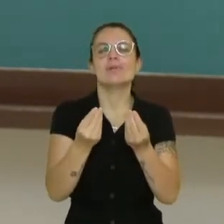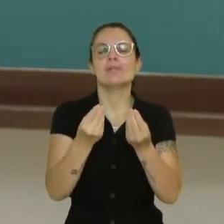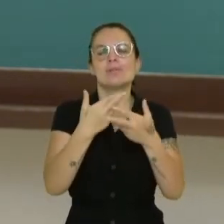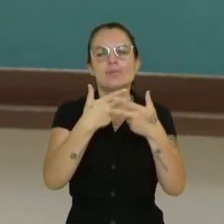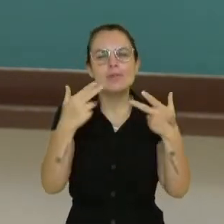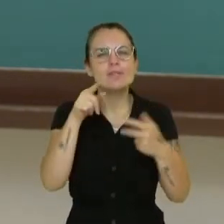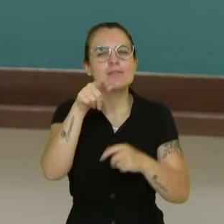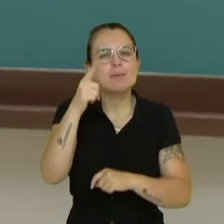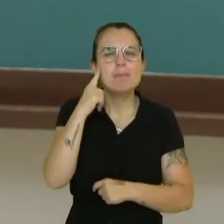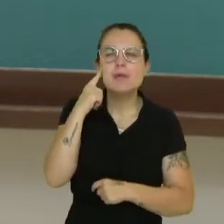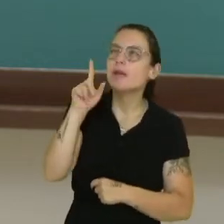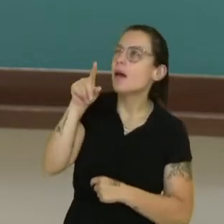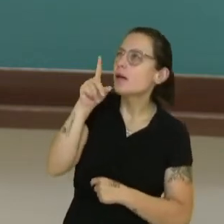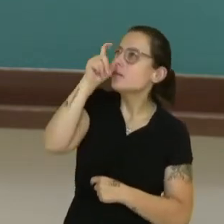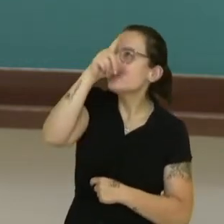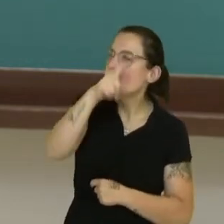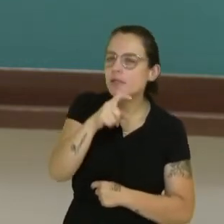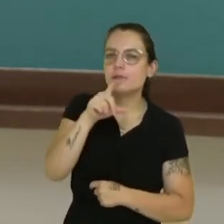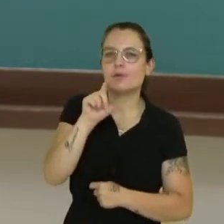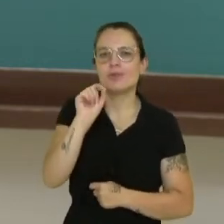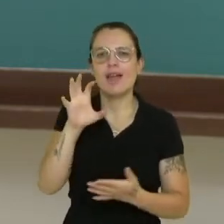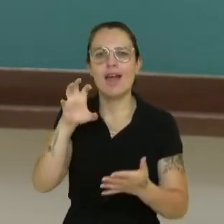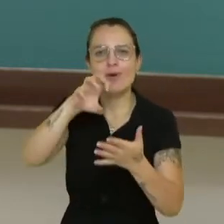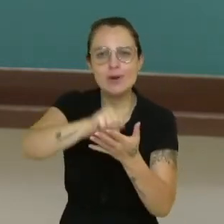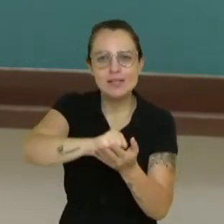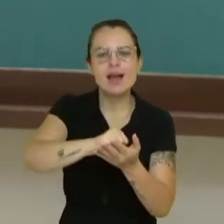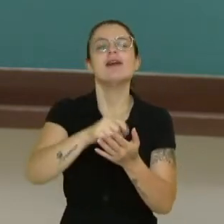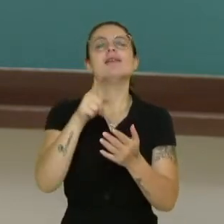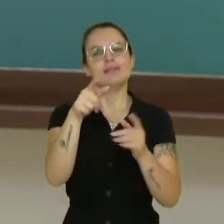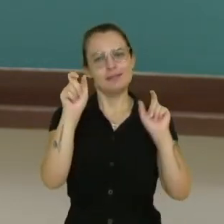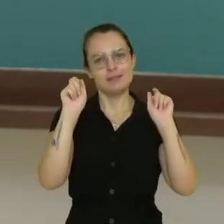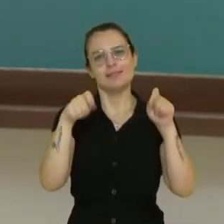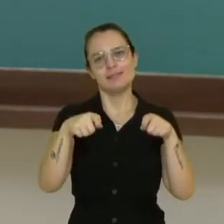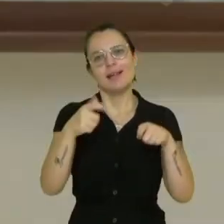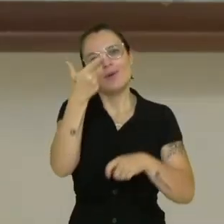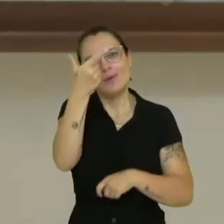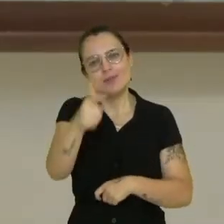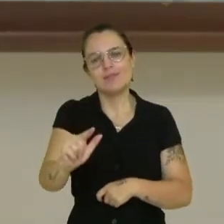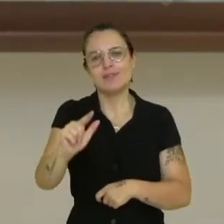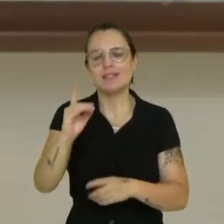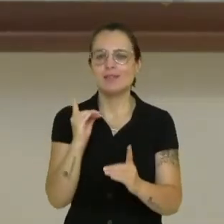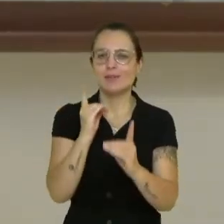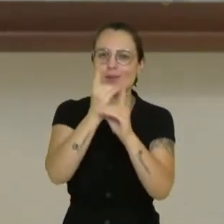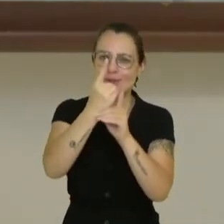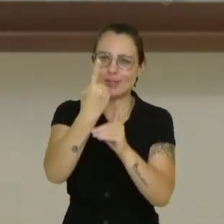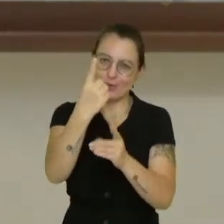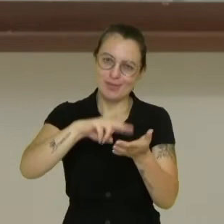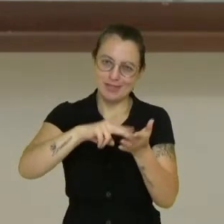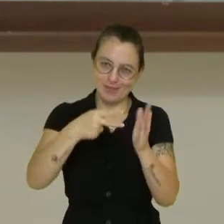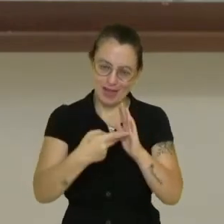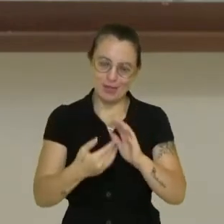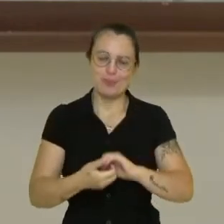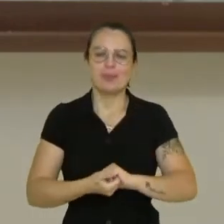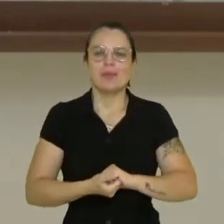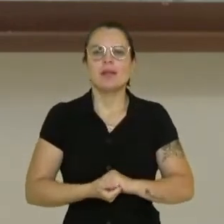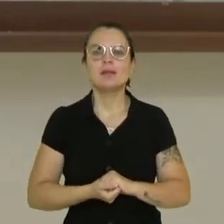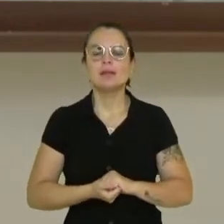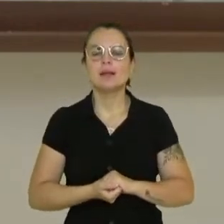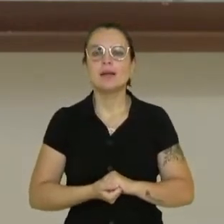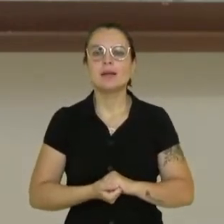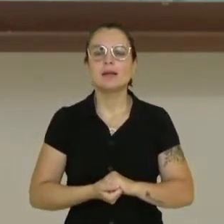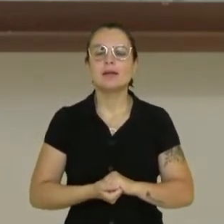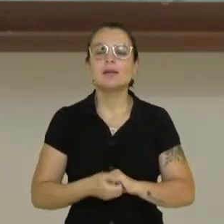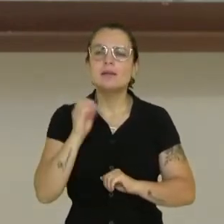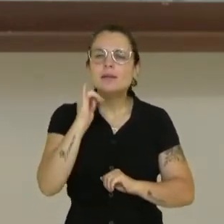algo difícil de estar ao seu alcance pode ser ressignificado. Uma vez que, para produzir